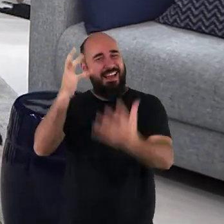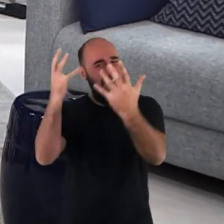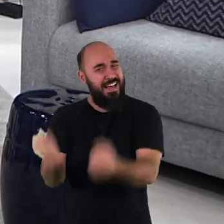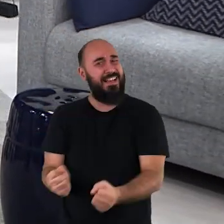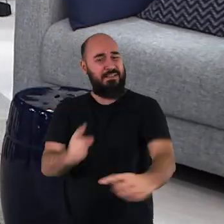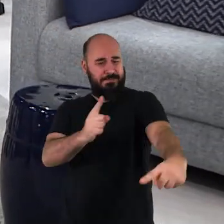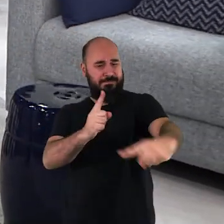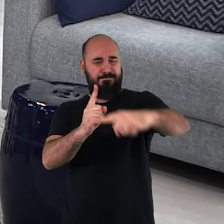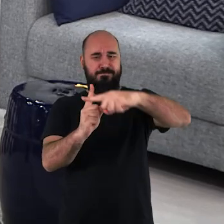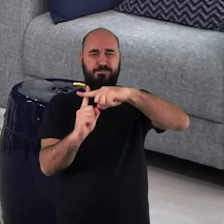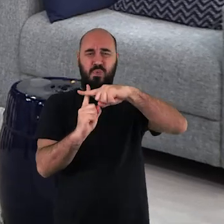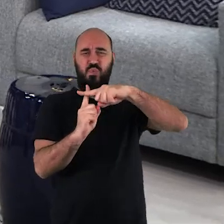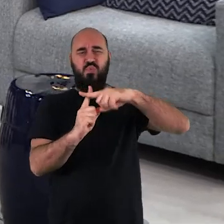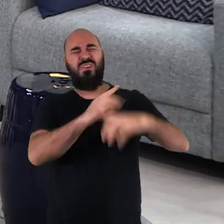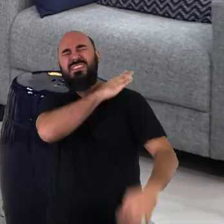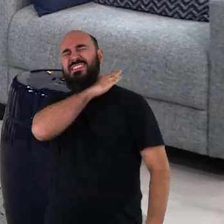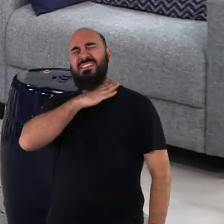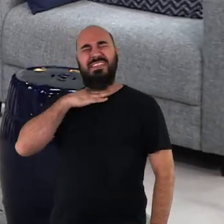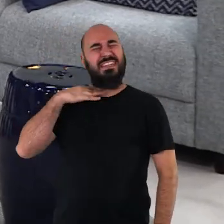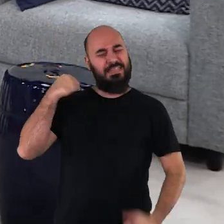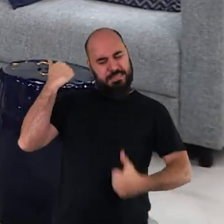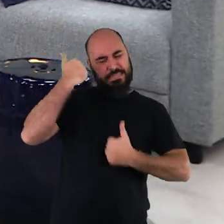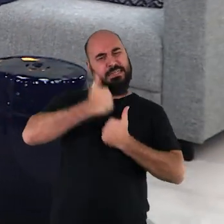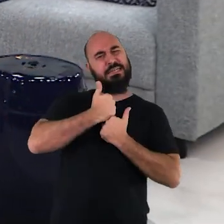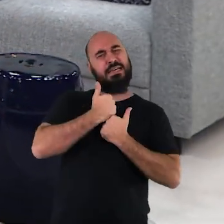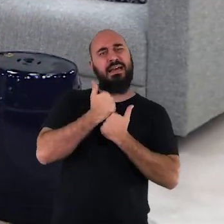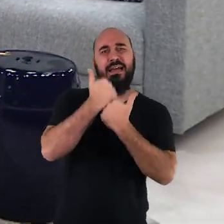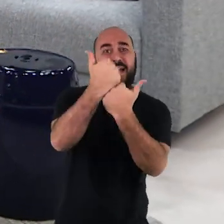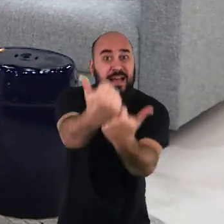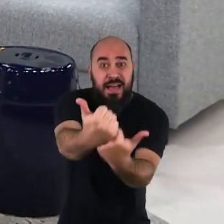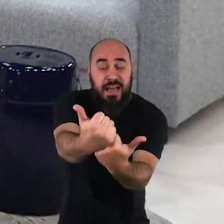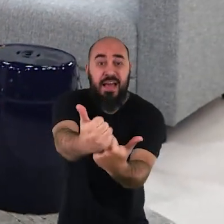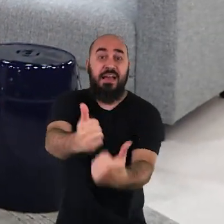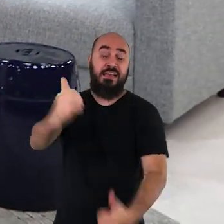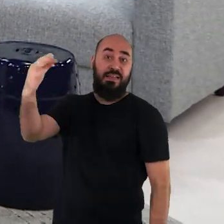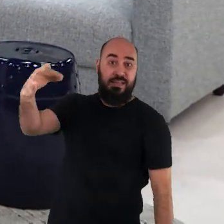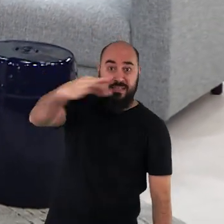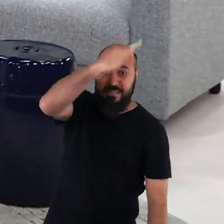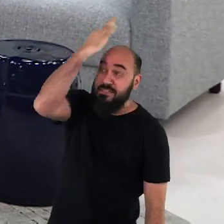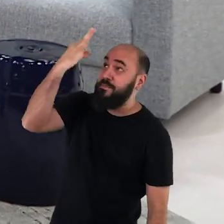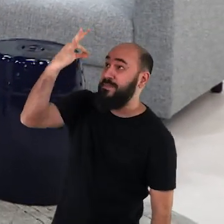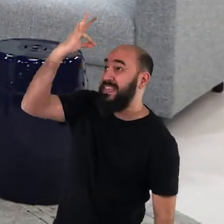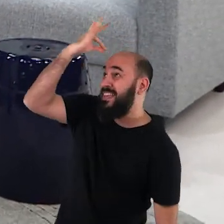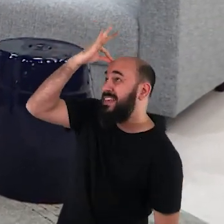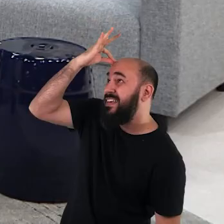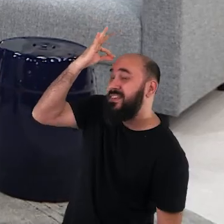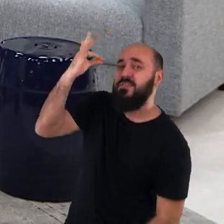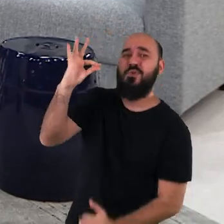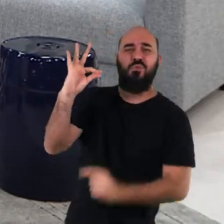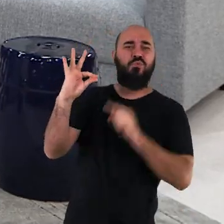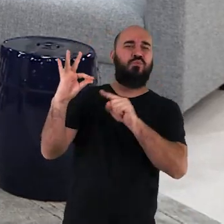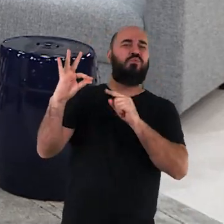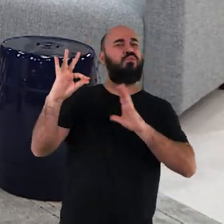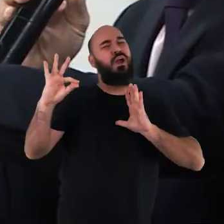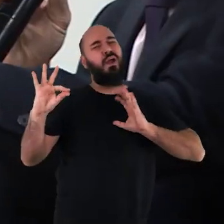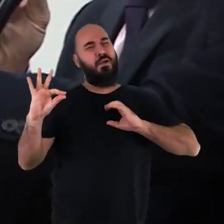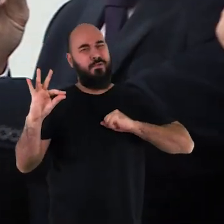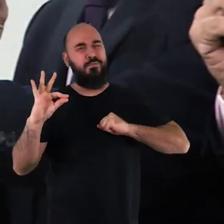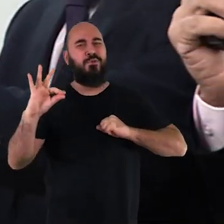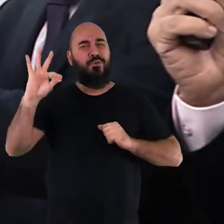cruz, pelo Espírito de amor, que a verdade